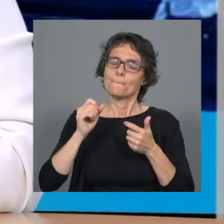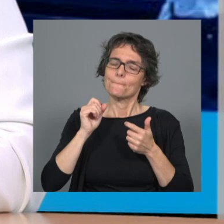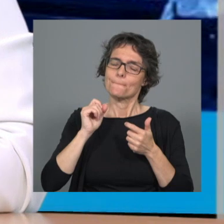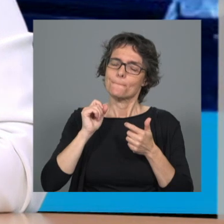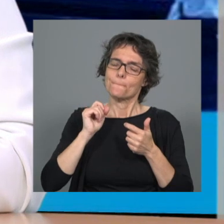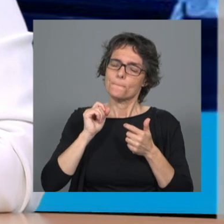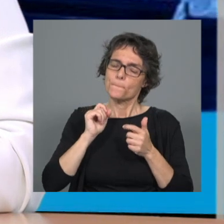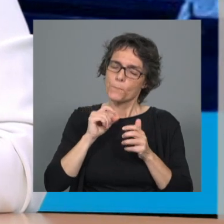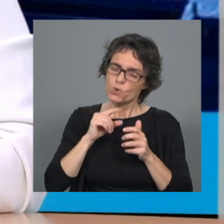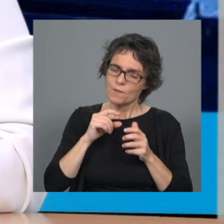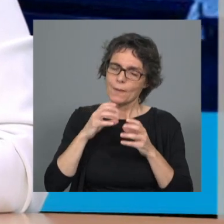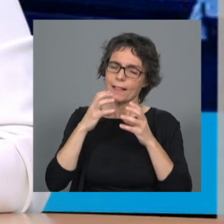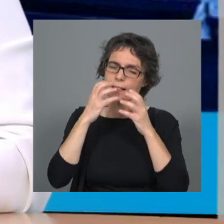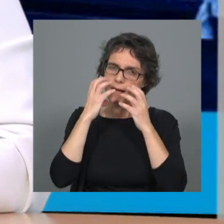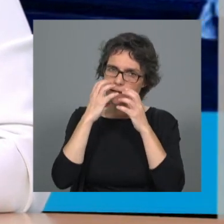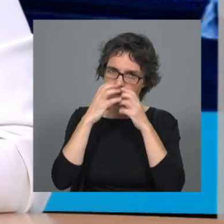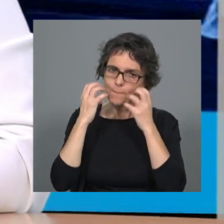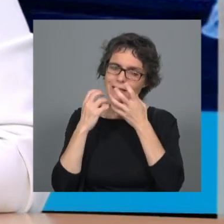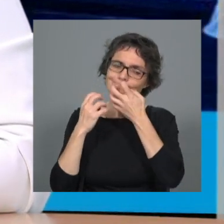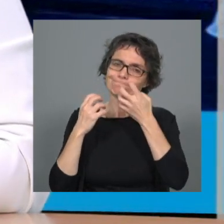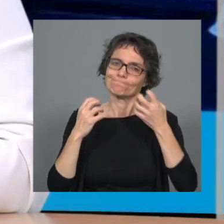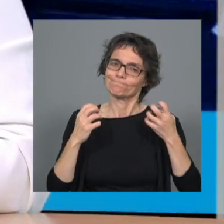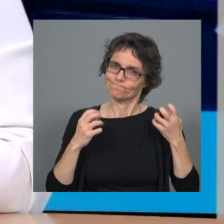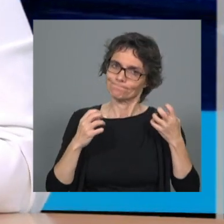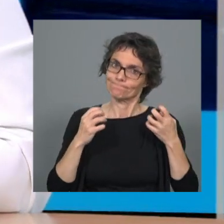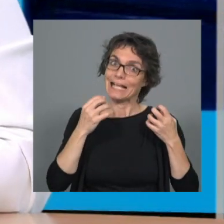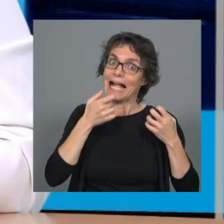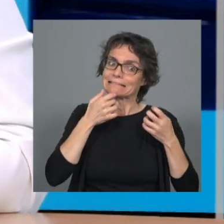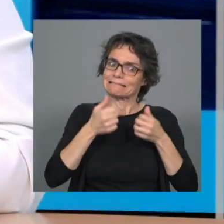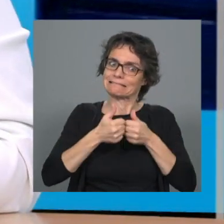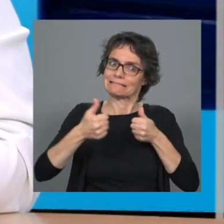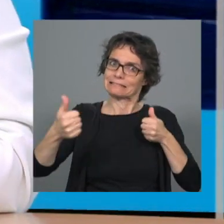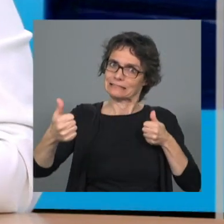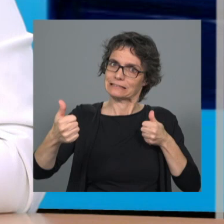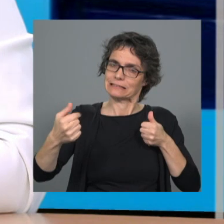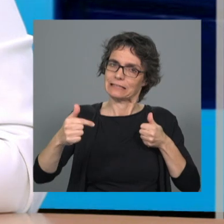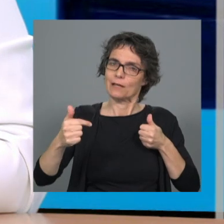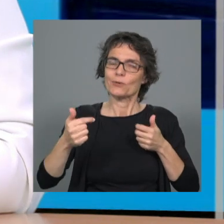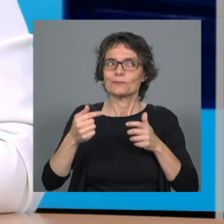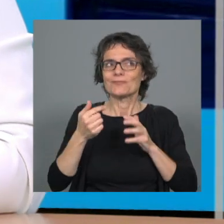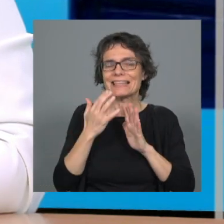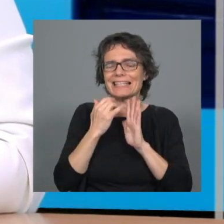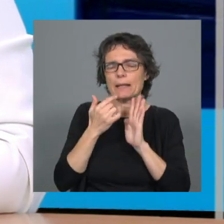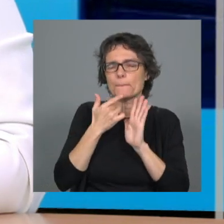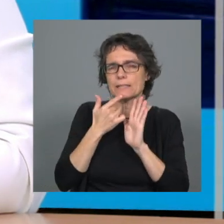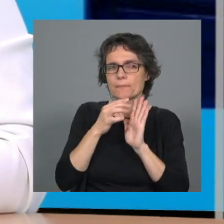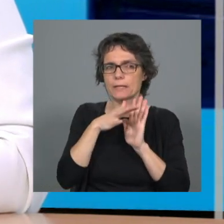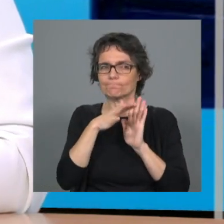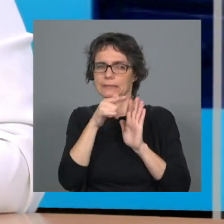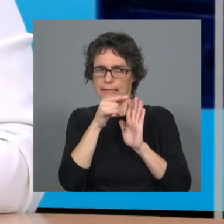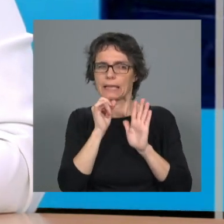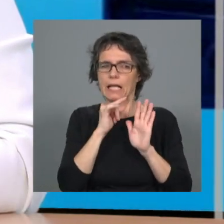é obrigatória, ou seja, de certa maneira podemos escolher alguns sítios onde baixar